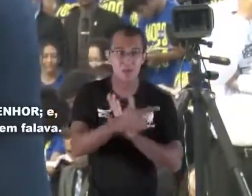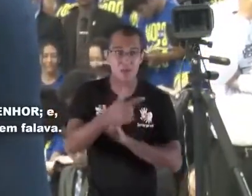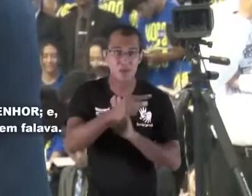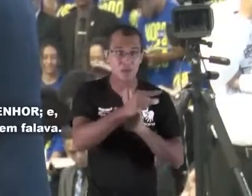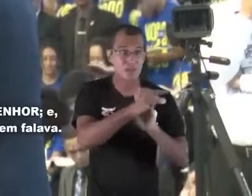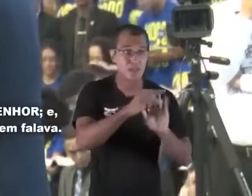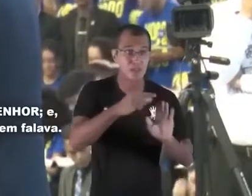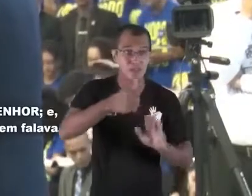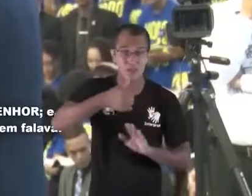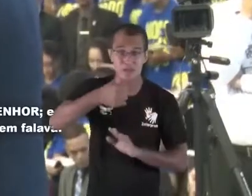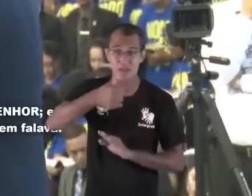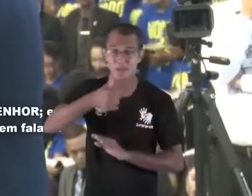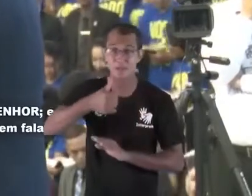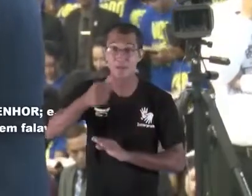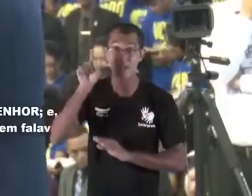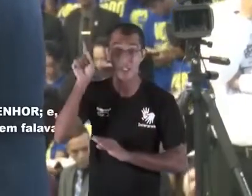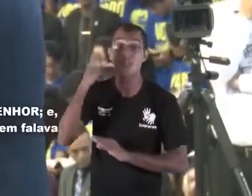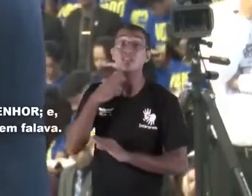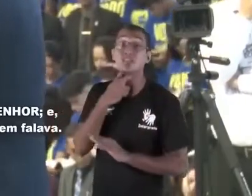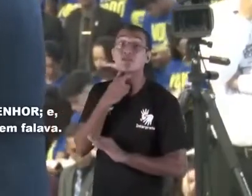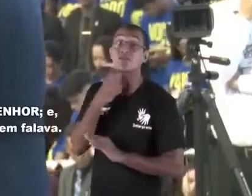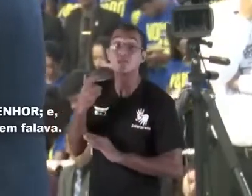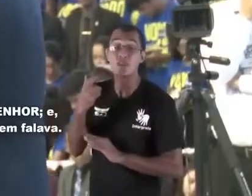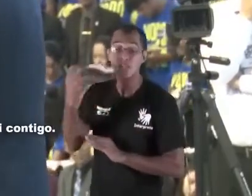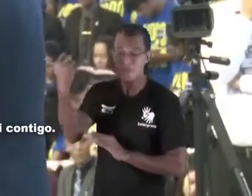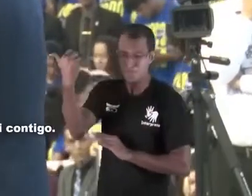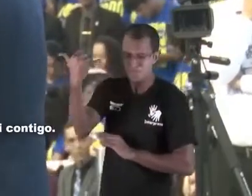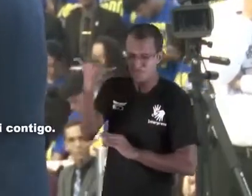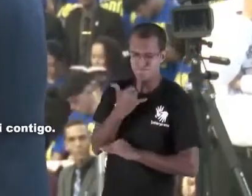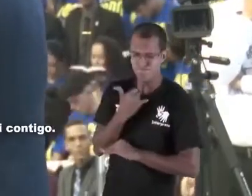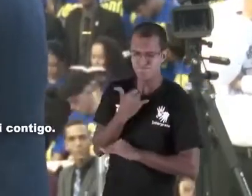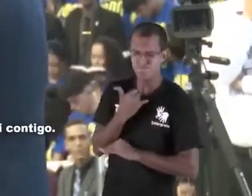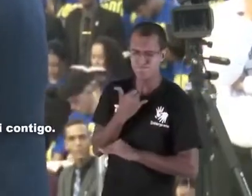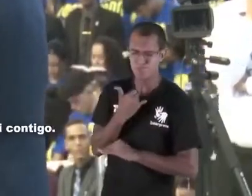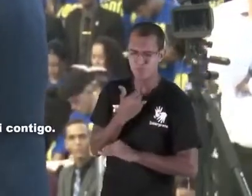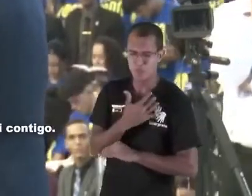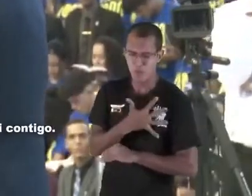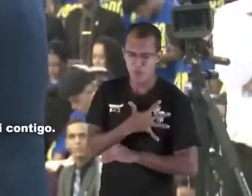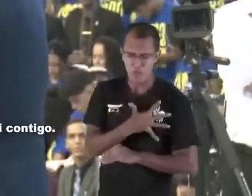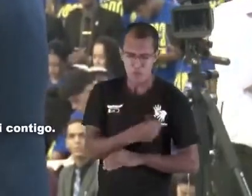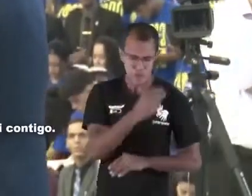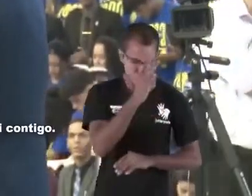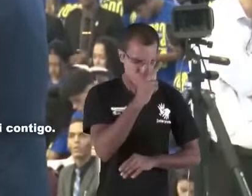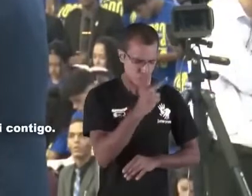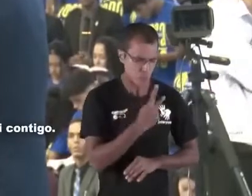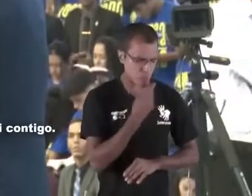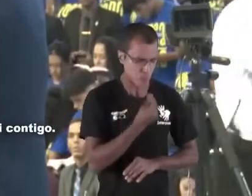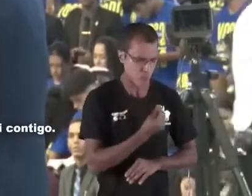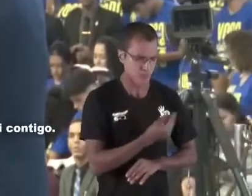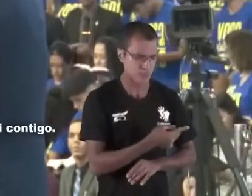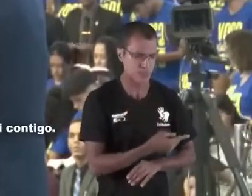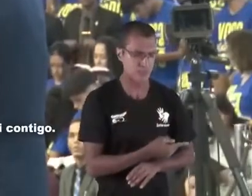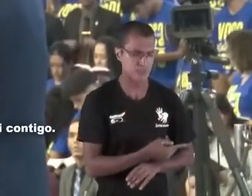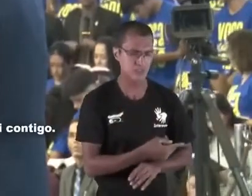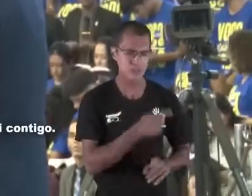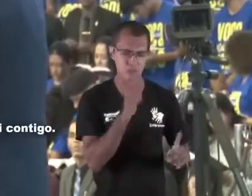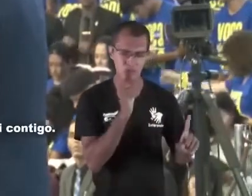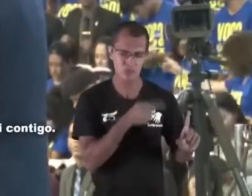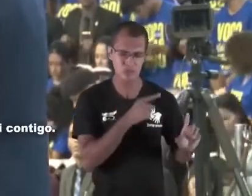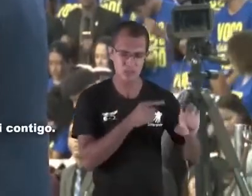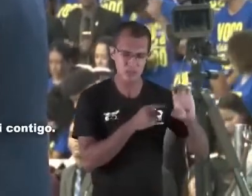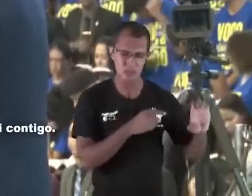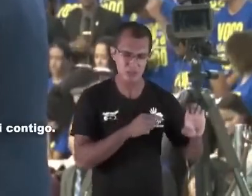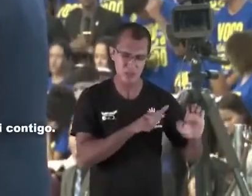1: esta voz me disse: filho do homem, põe-te em